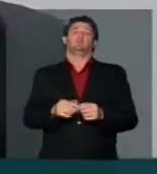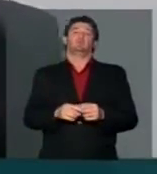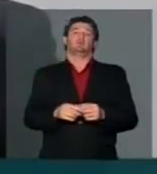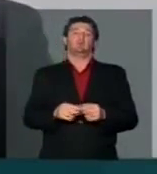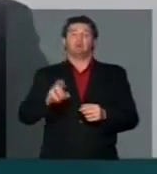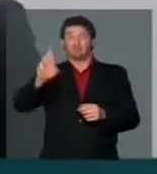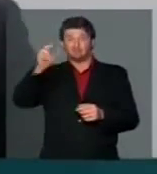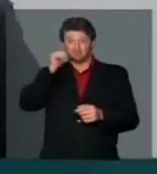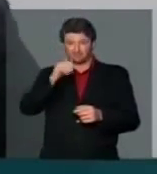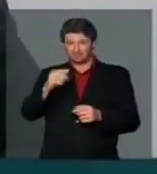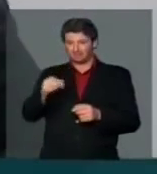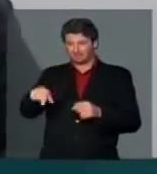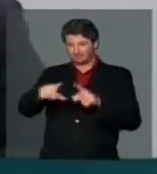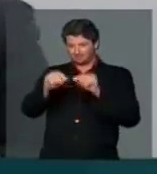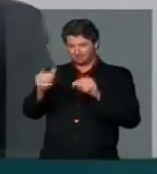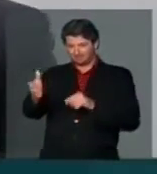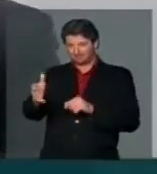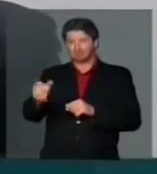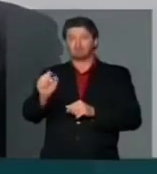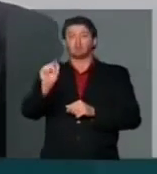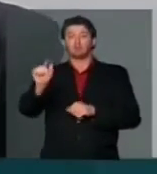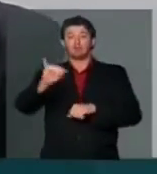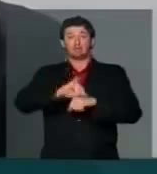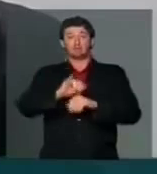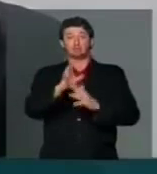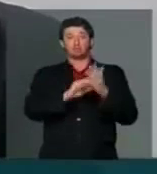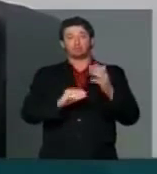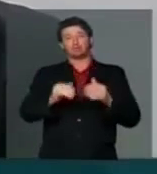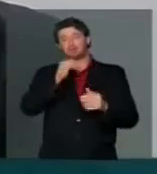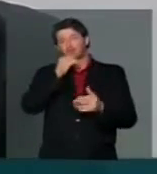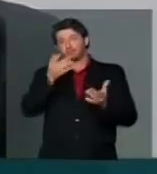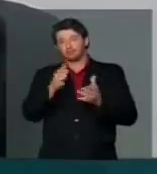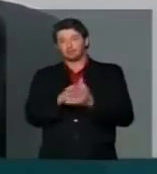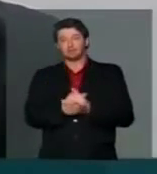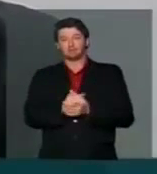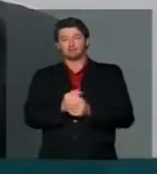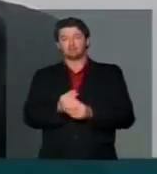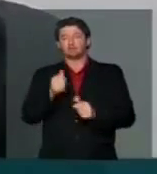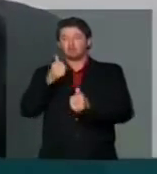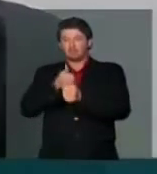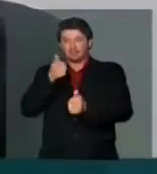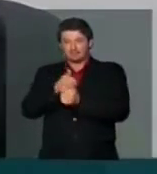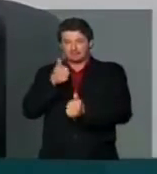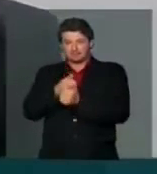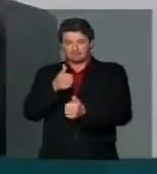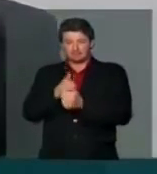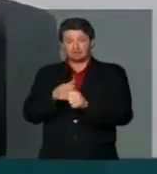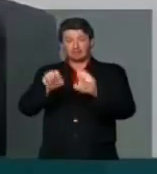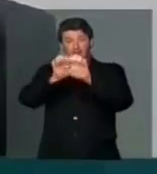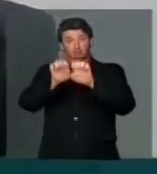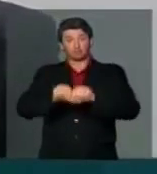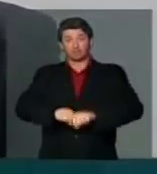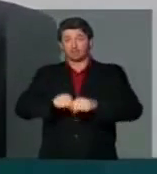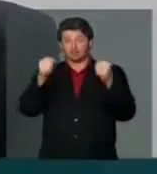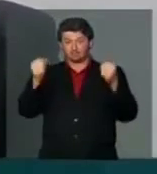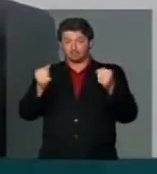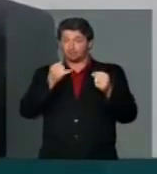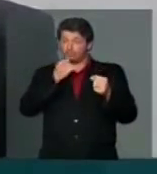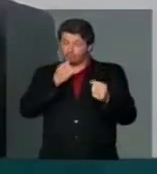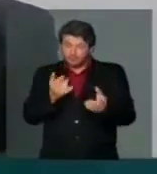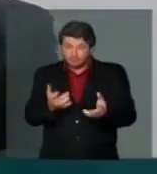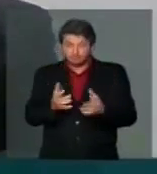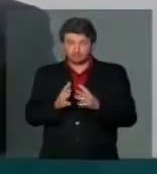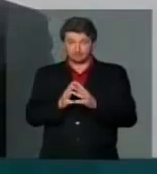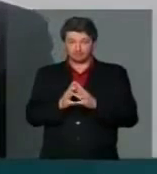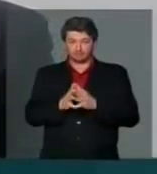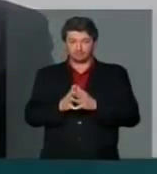representante aqui do DF, do que foi um centro de referência que, infelizmente, foi perseguida, e sua estrutura foi destruída, é uma pena,